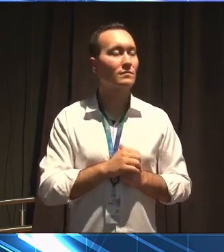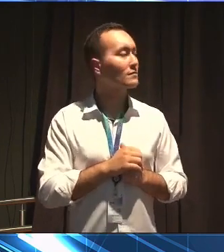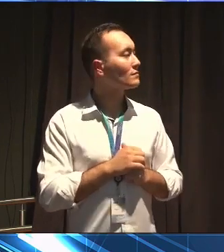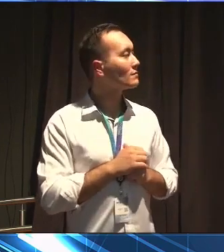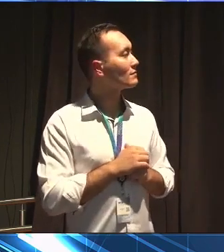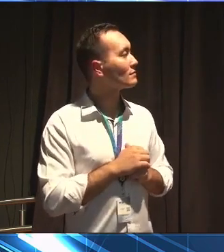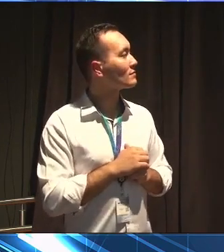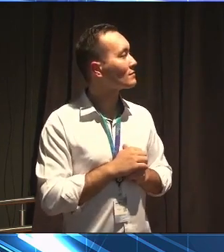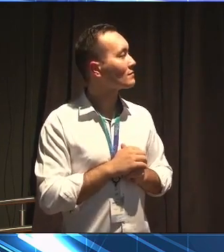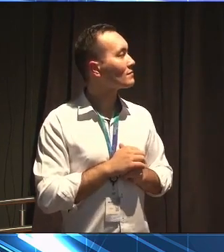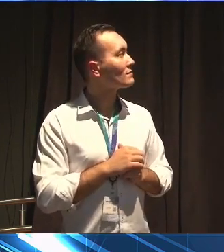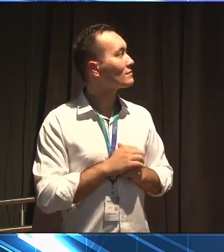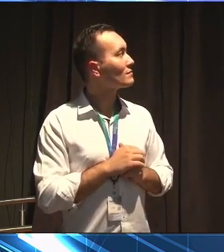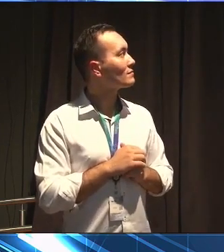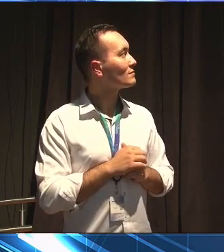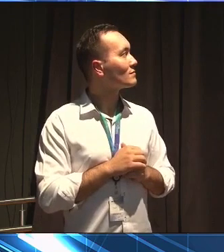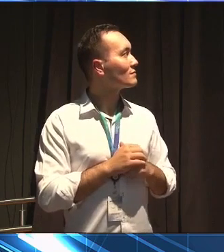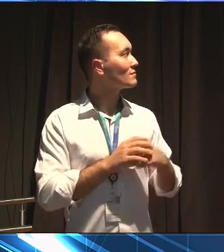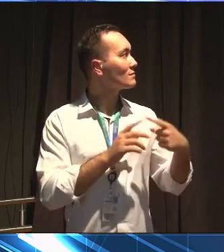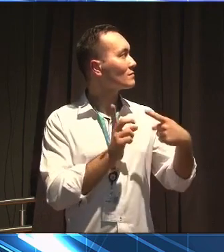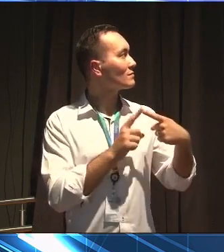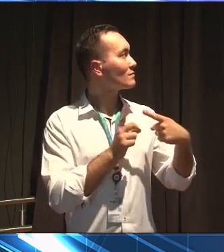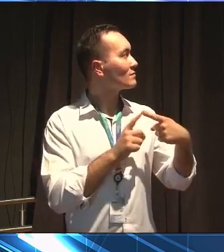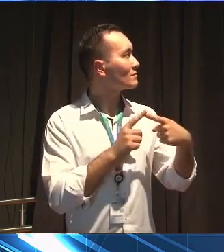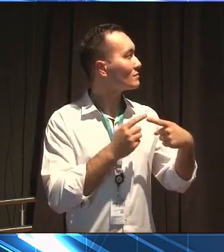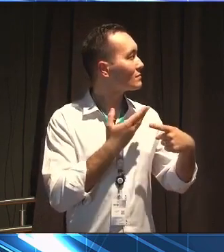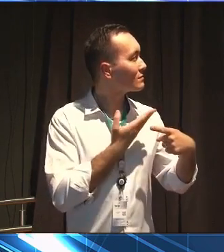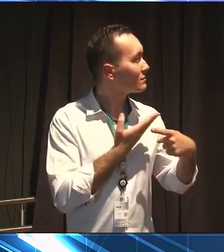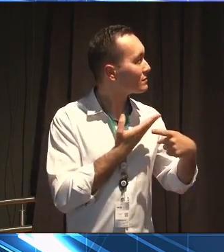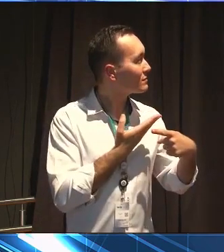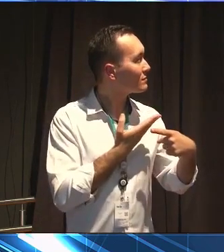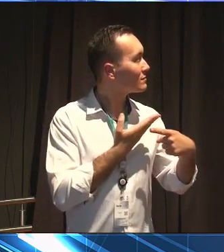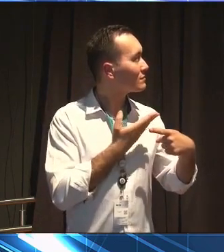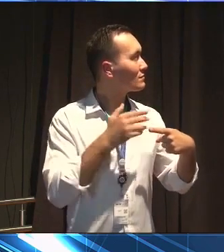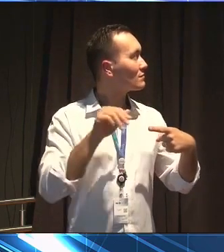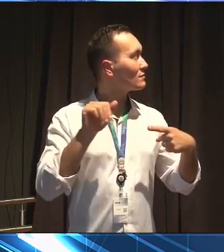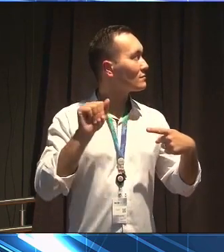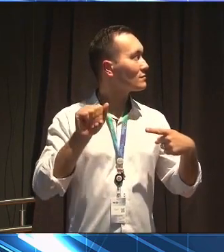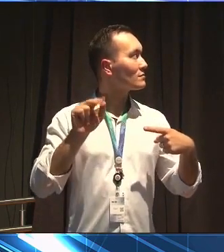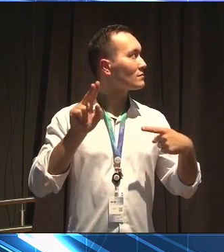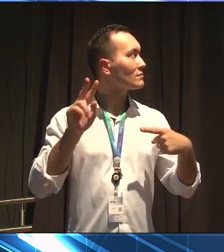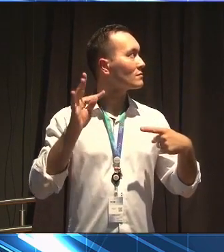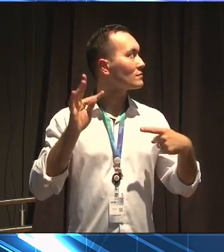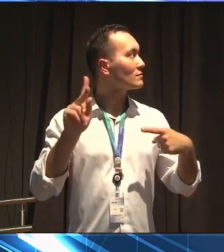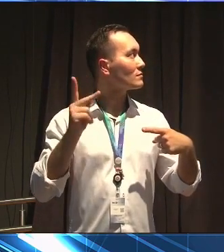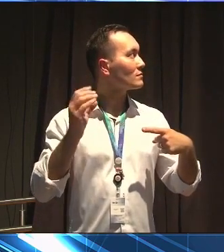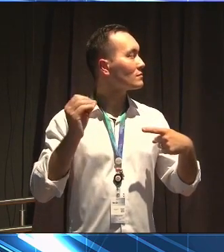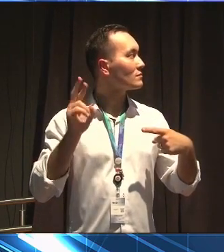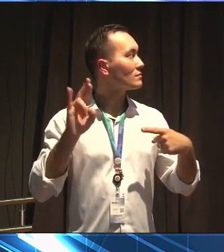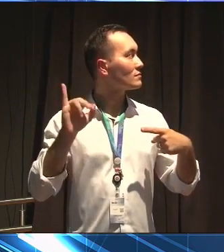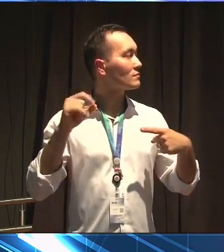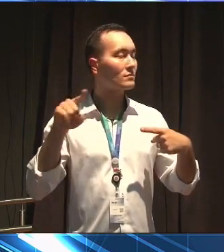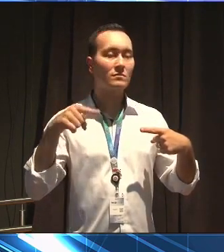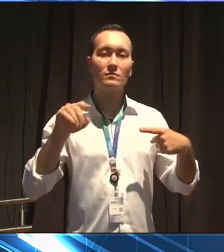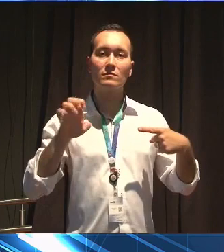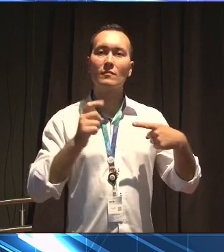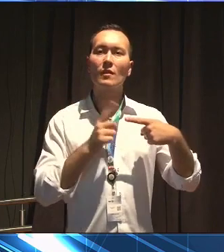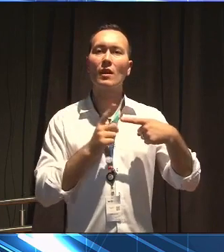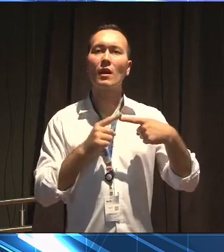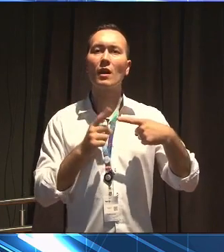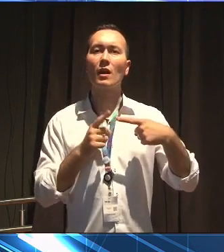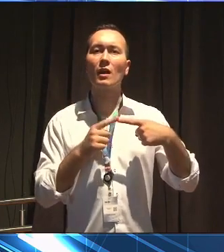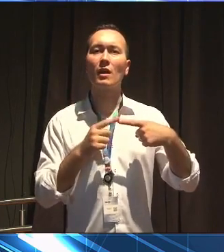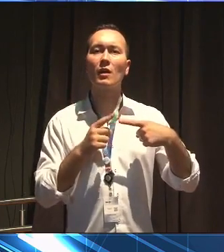Não foi. Mas o primeiro método, o Authorize. O Authorize é só verificar se você está autenticado. Como